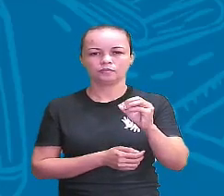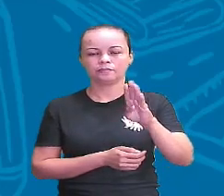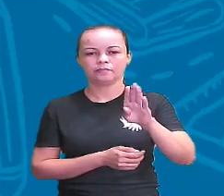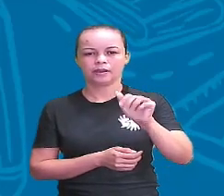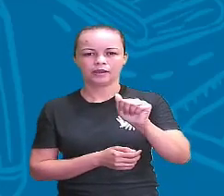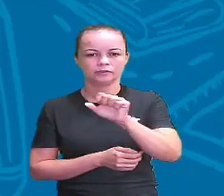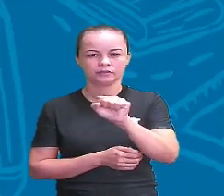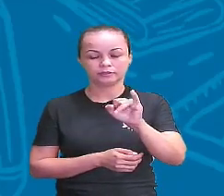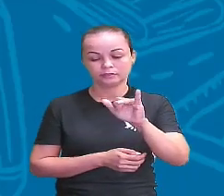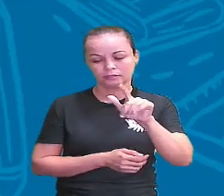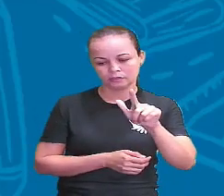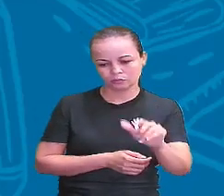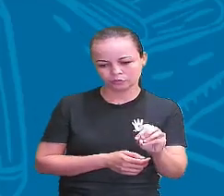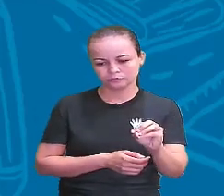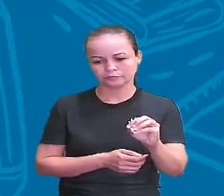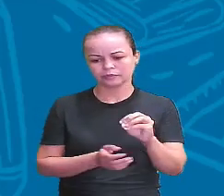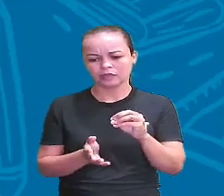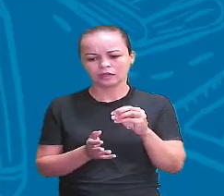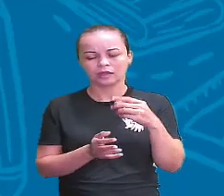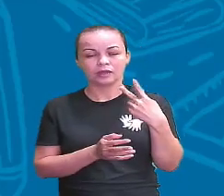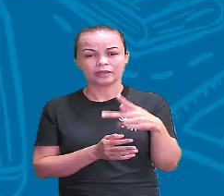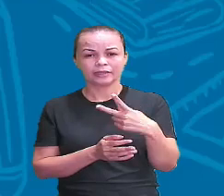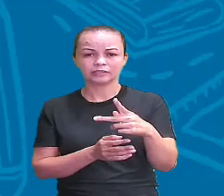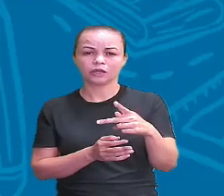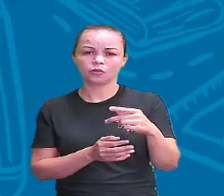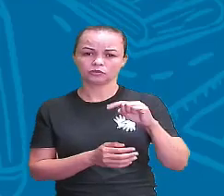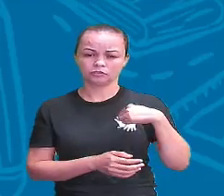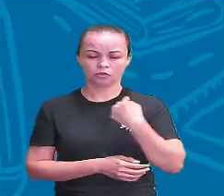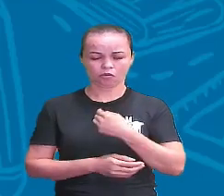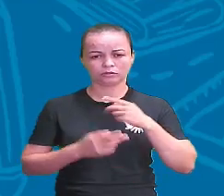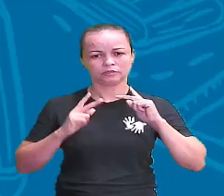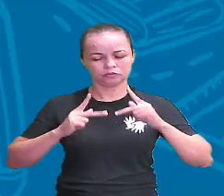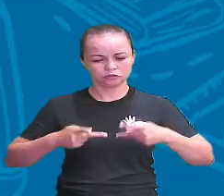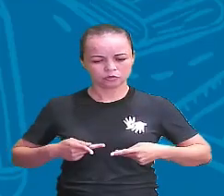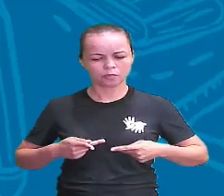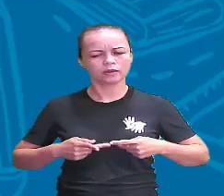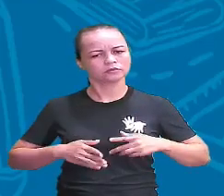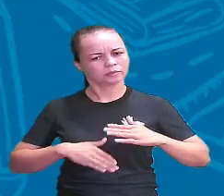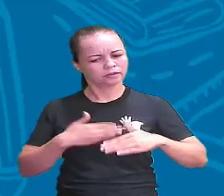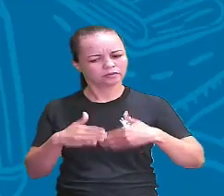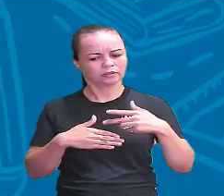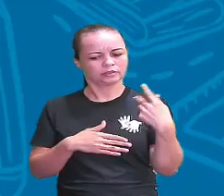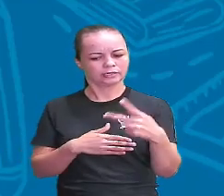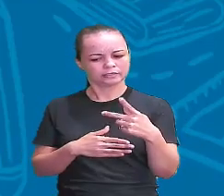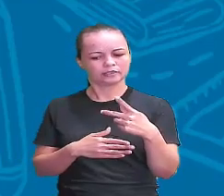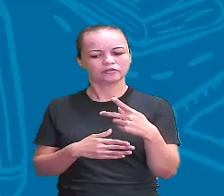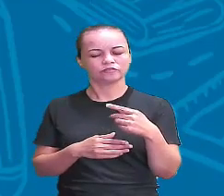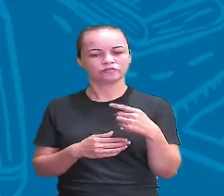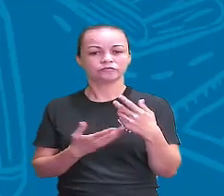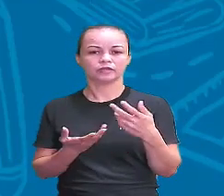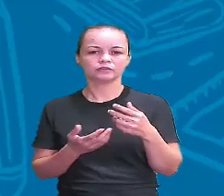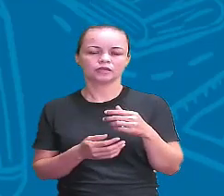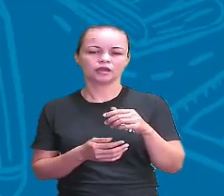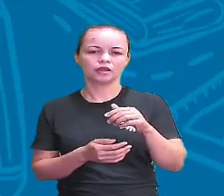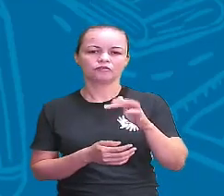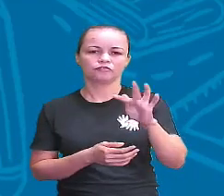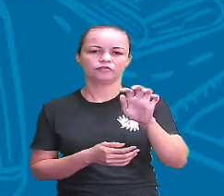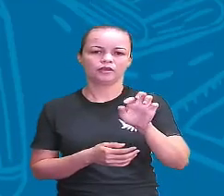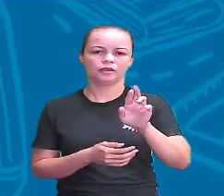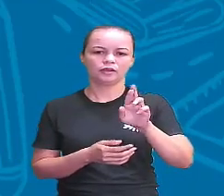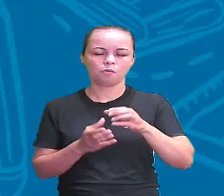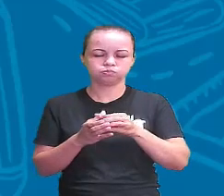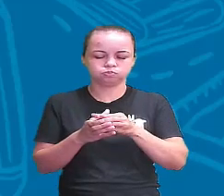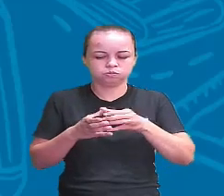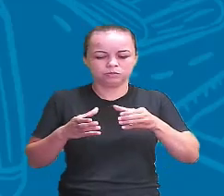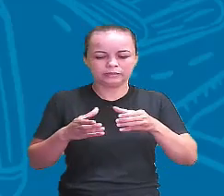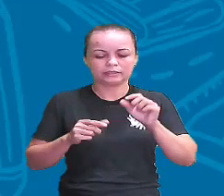também nós, seres humanos, também fazemos esse processo de fermentação. É isso mesmo, que você está dizendo? Isso. Fermentação lática.